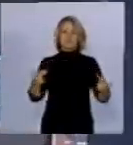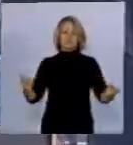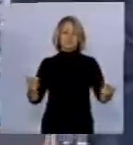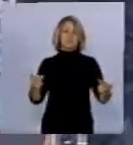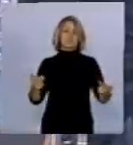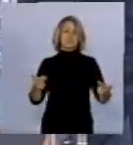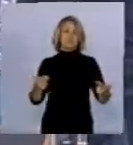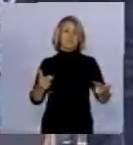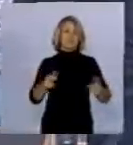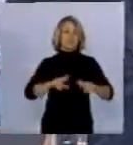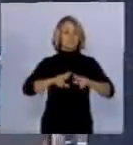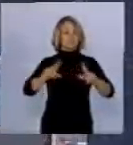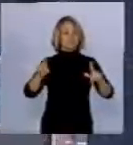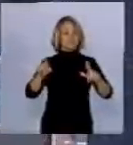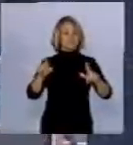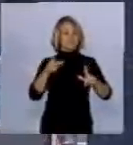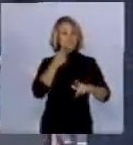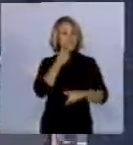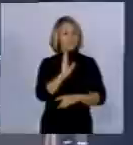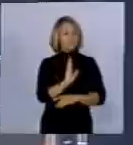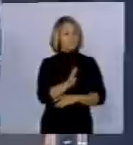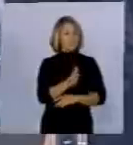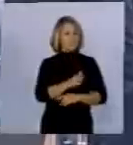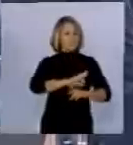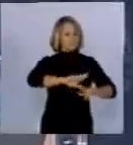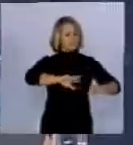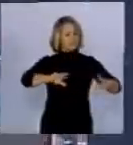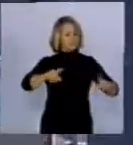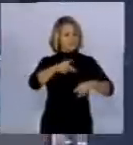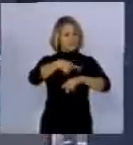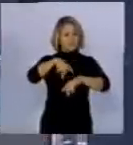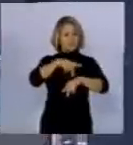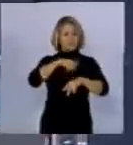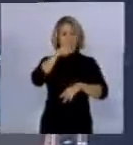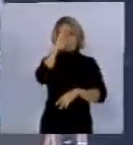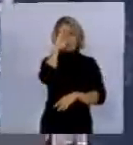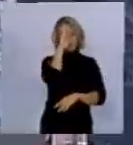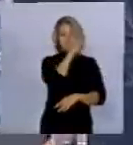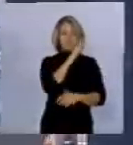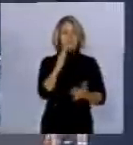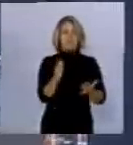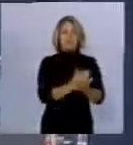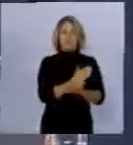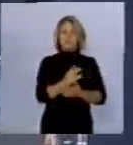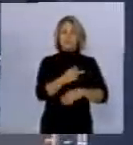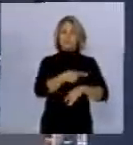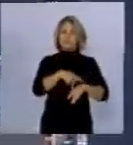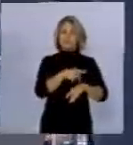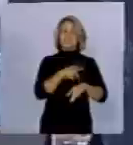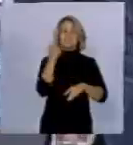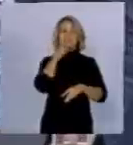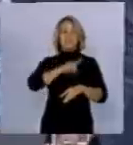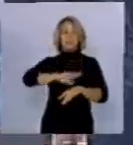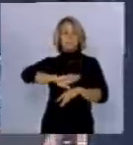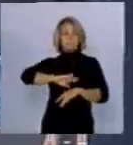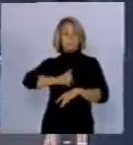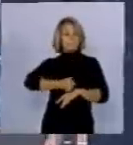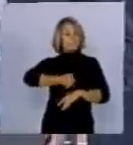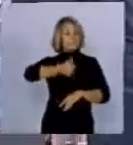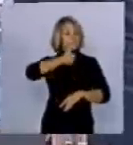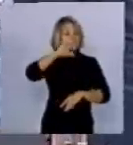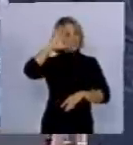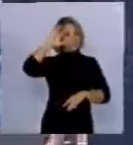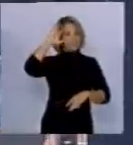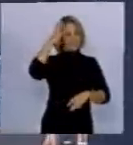contrário também do que já foi dito aqui diversos países e principalmente aqueles que tem obtido os melhores resultados em matéria de